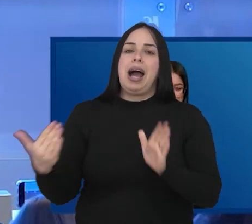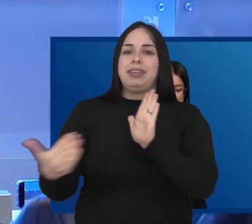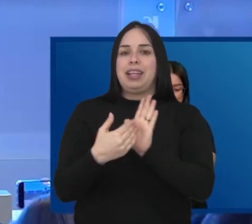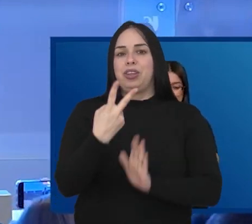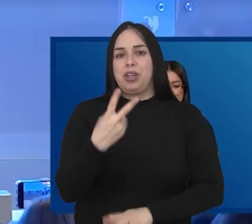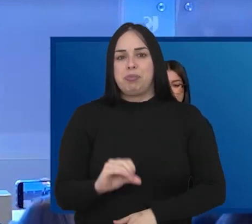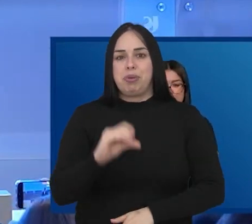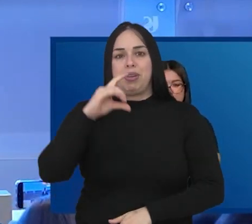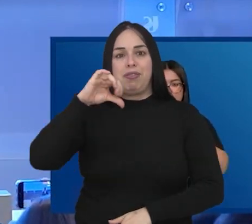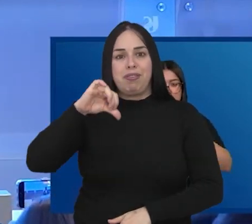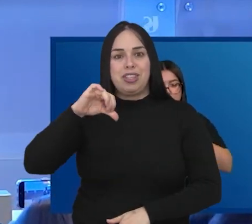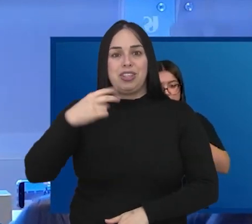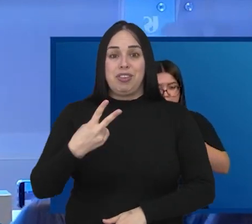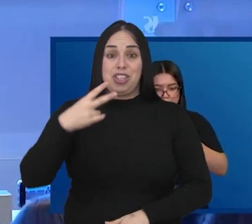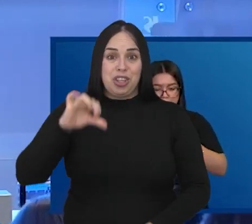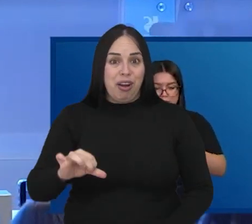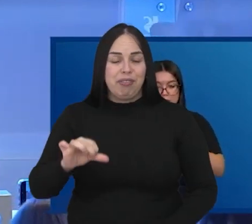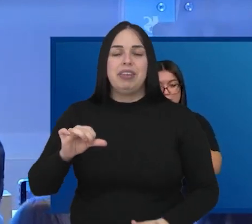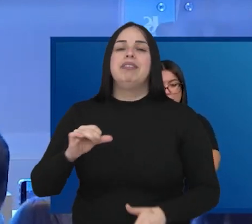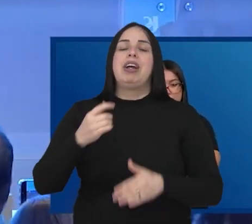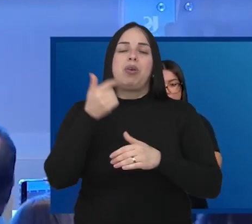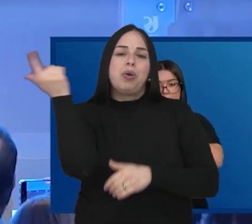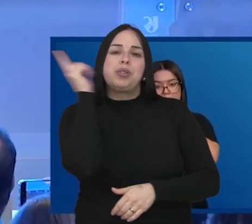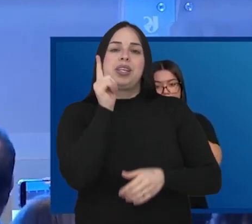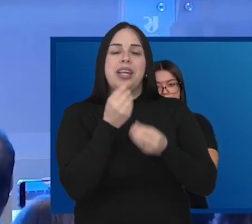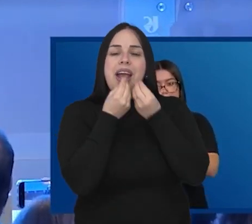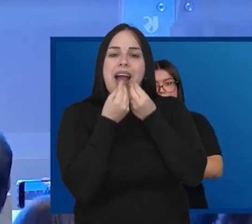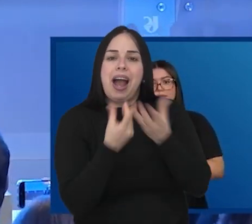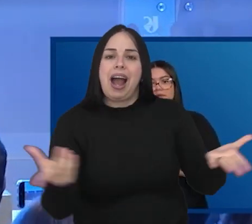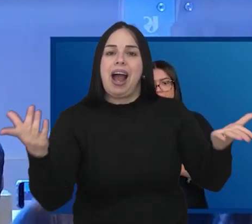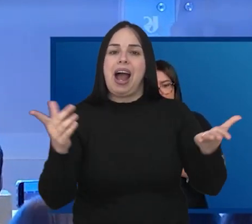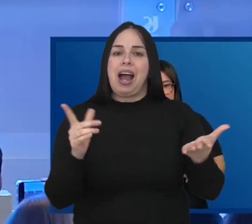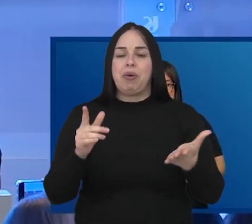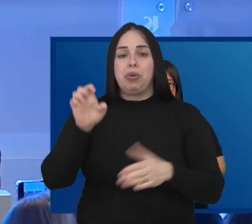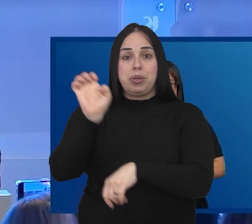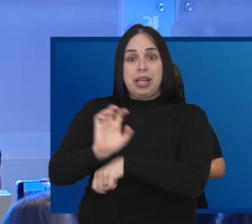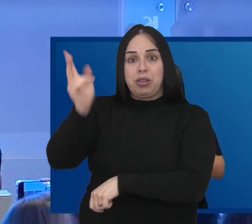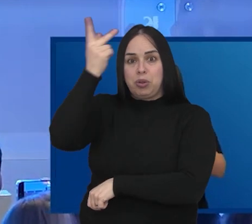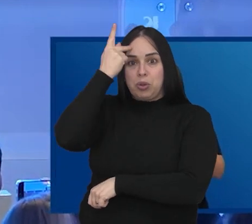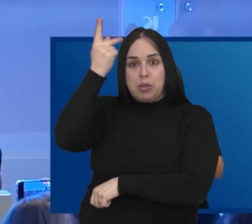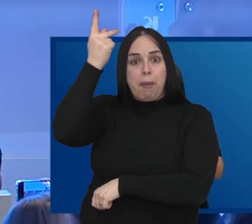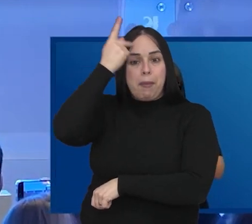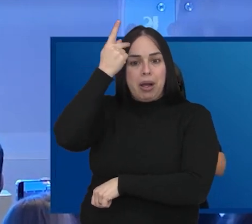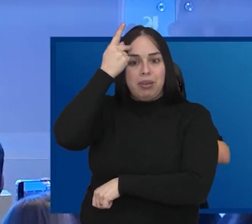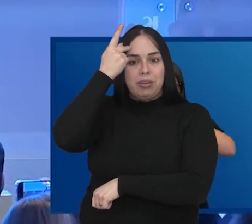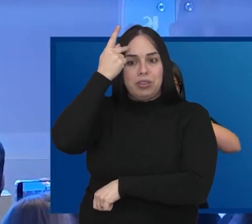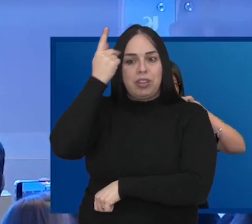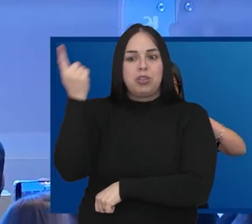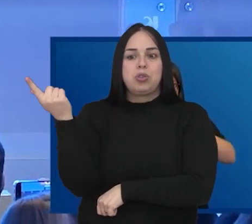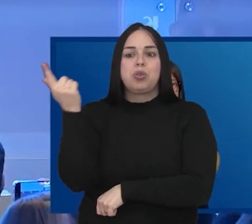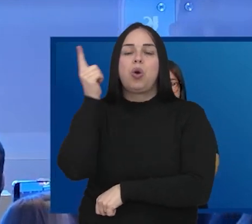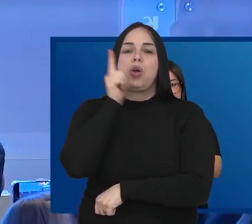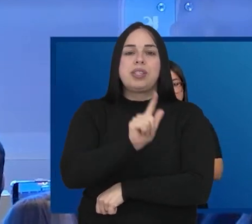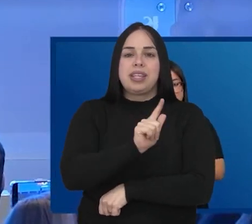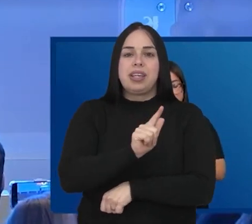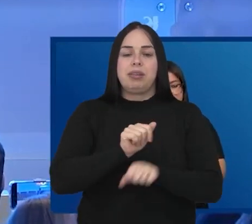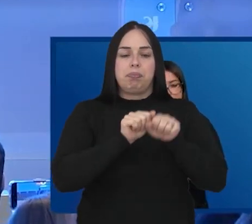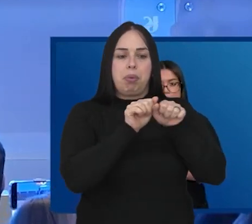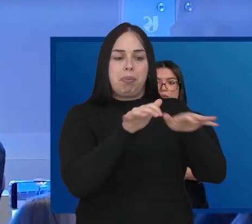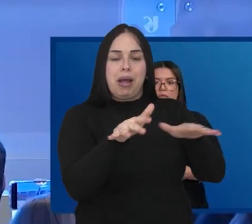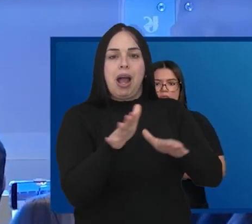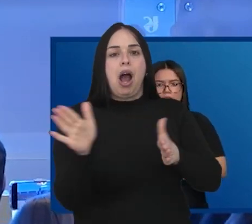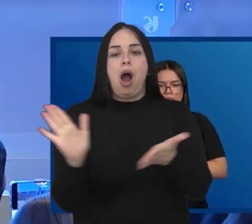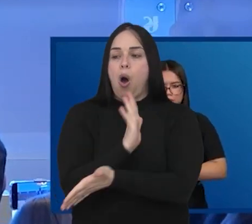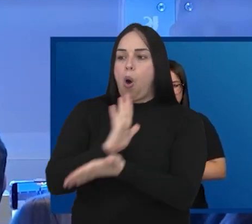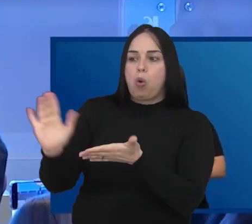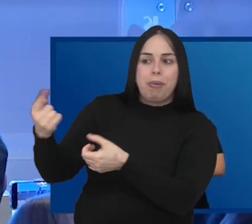saneamento antes de 2029 para todos os paulistas, governador. A gente vai expandir no estado de São Paulo. O governo tem planos ousados